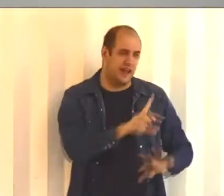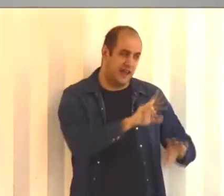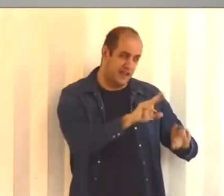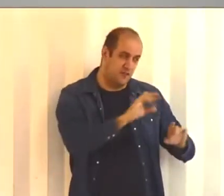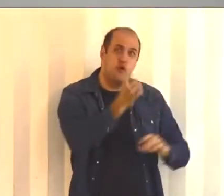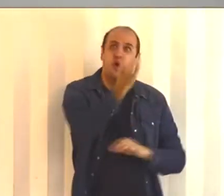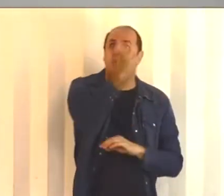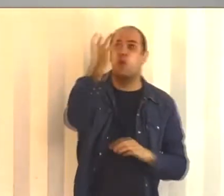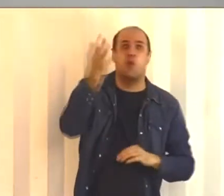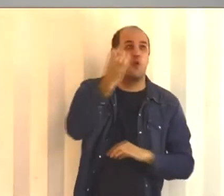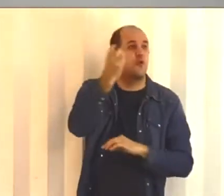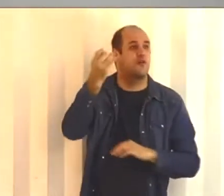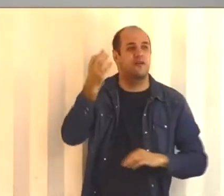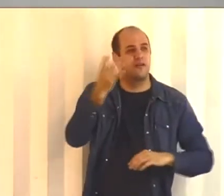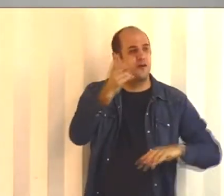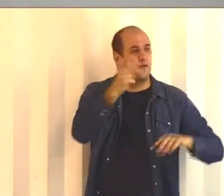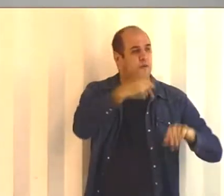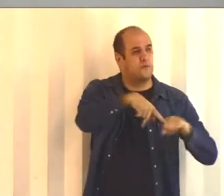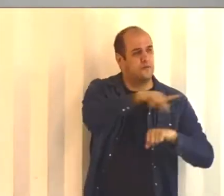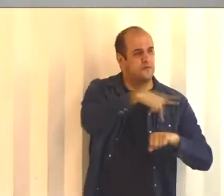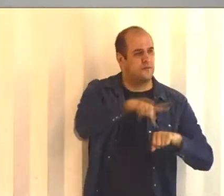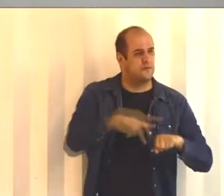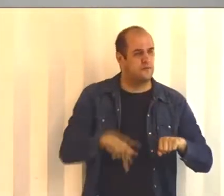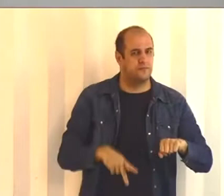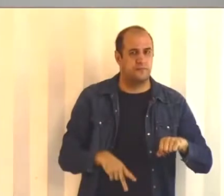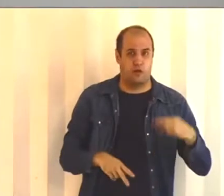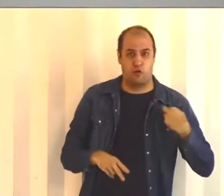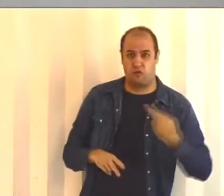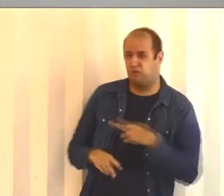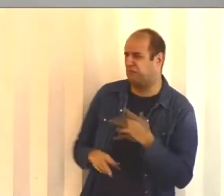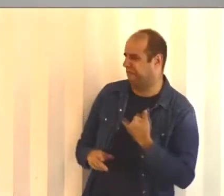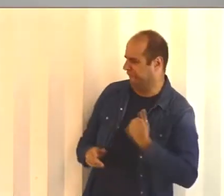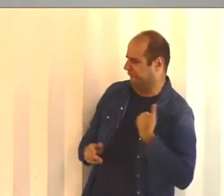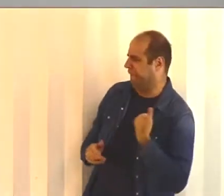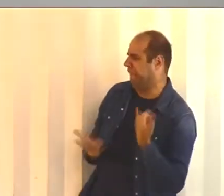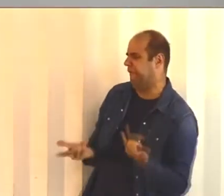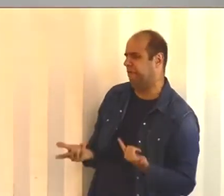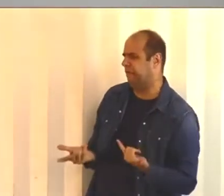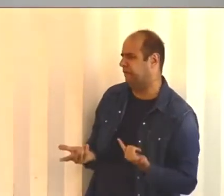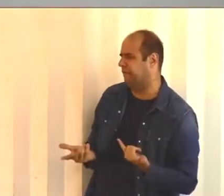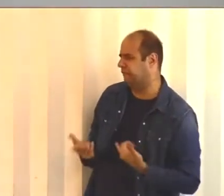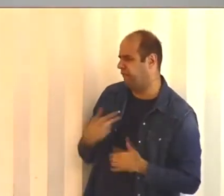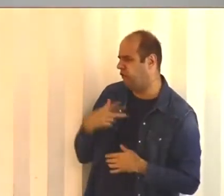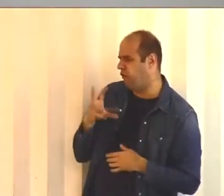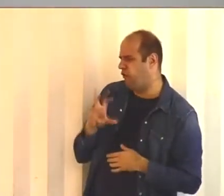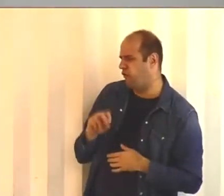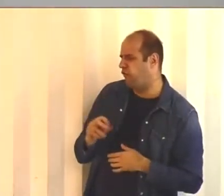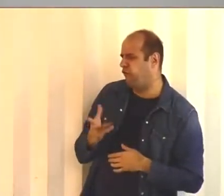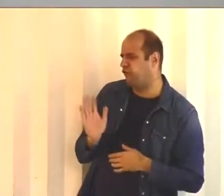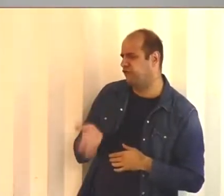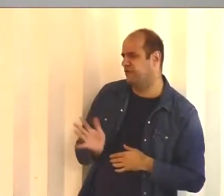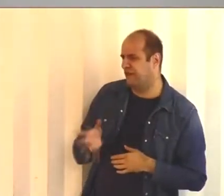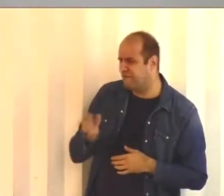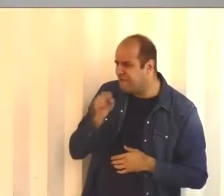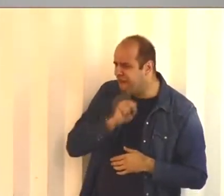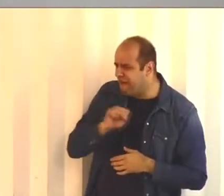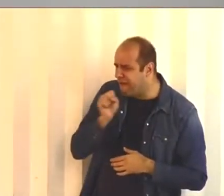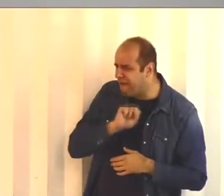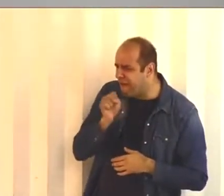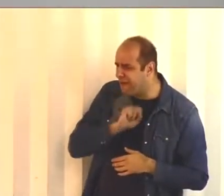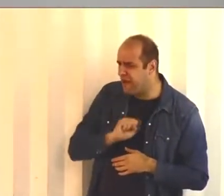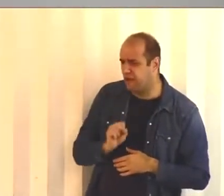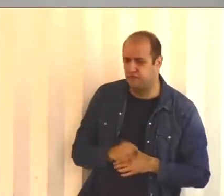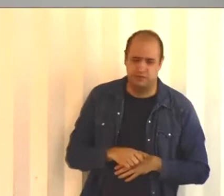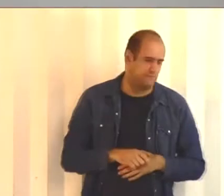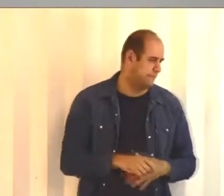idade? E a idade de Sara? Não, isso não é problema. As fraquezas nossas não são problemas, elas não